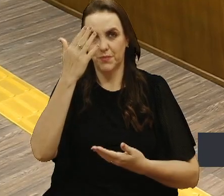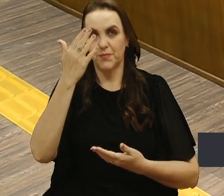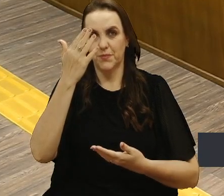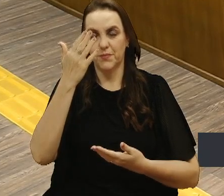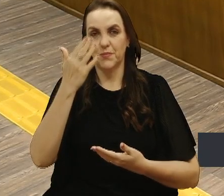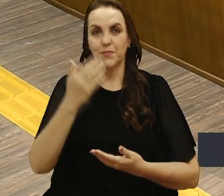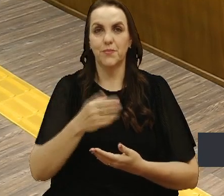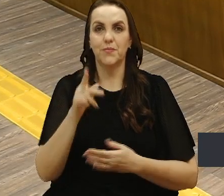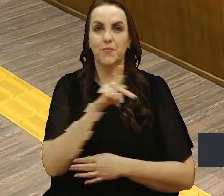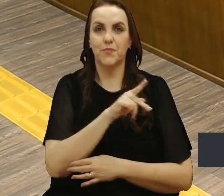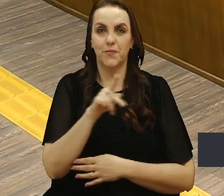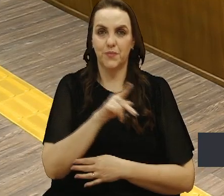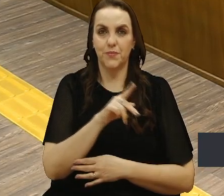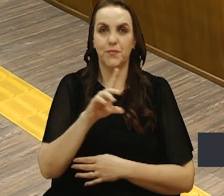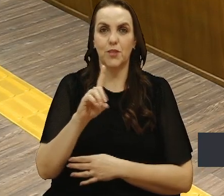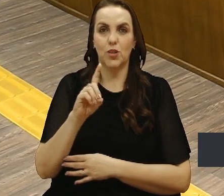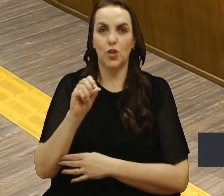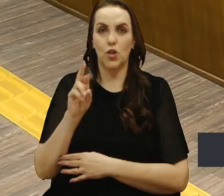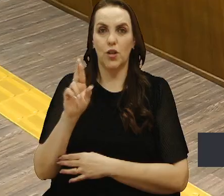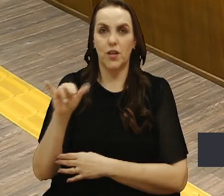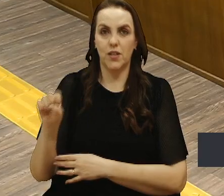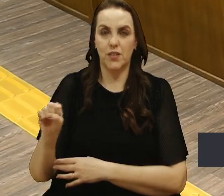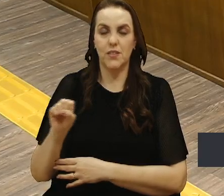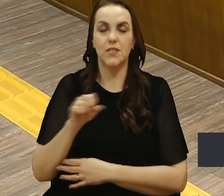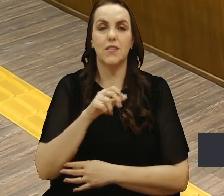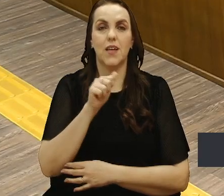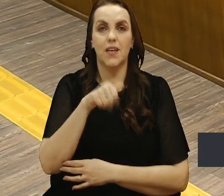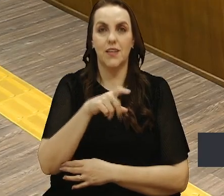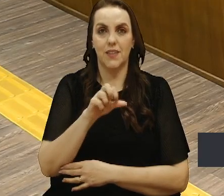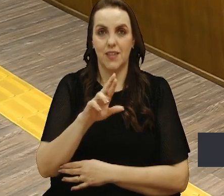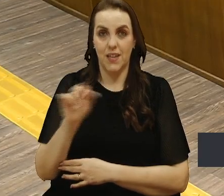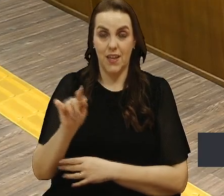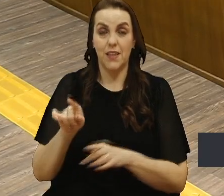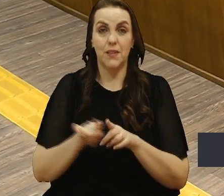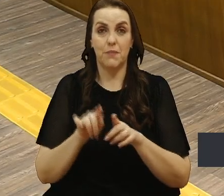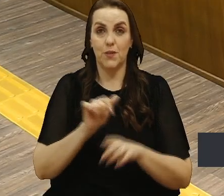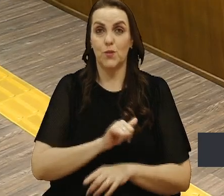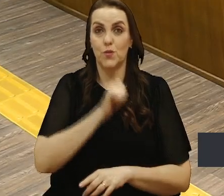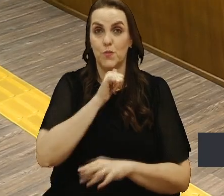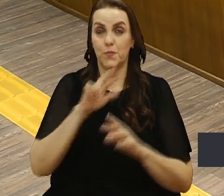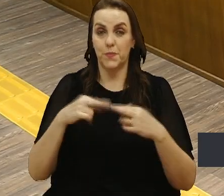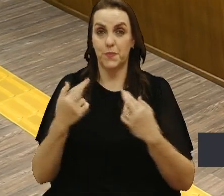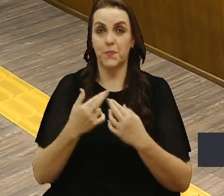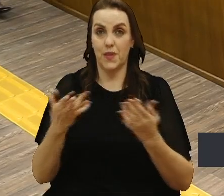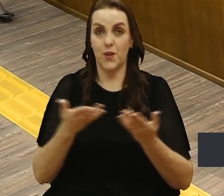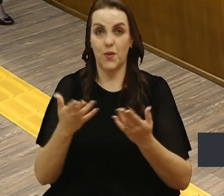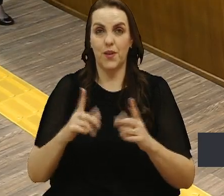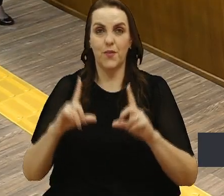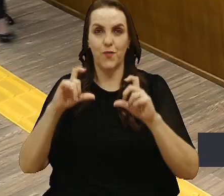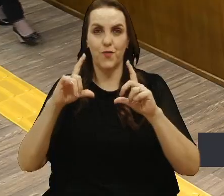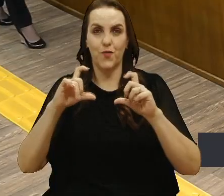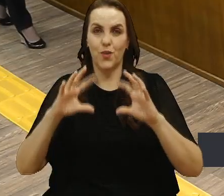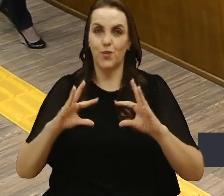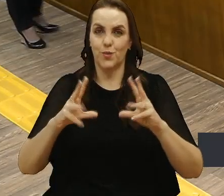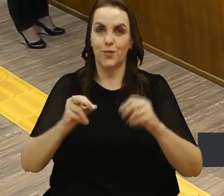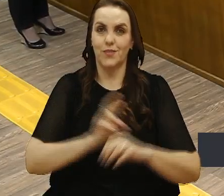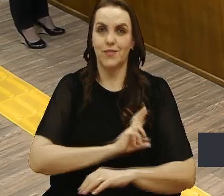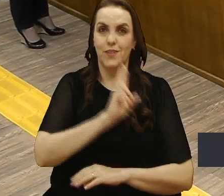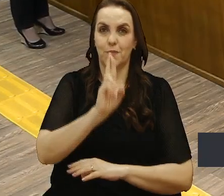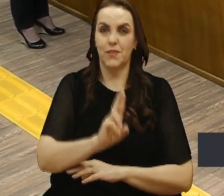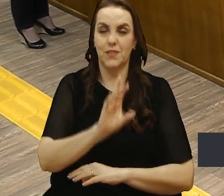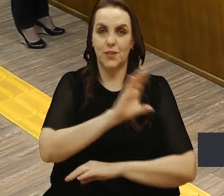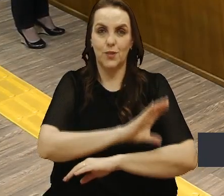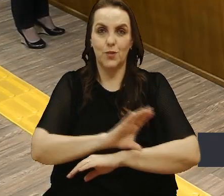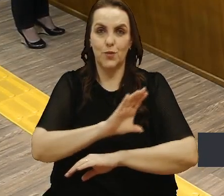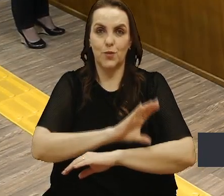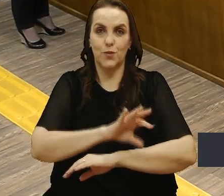Agradeço a professora Doris e o professor André. Momento que suspendo a sessão por uma foto coletiva com os representantes do